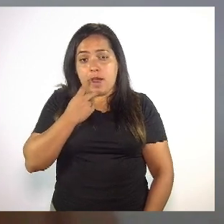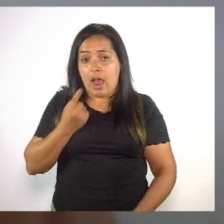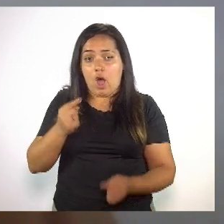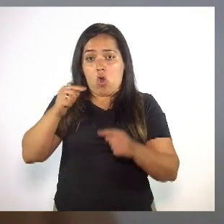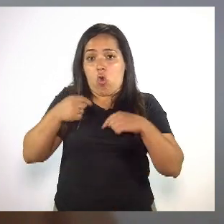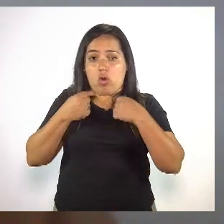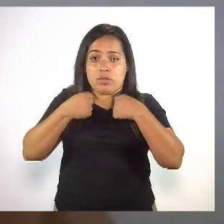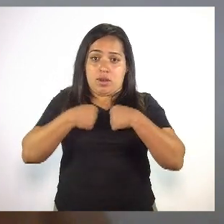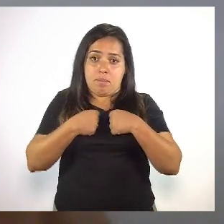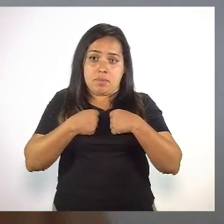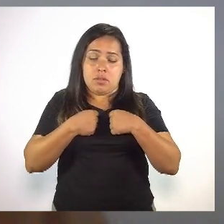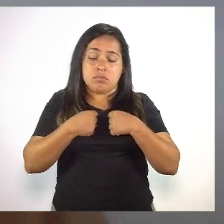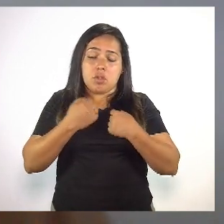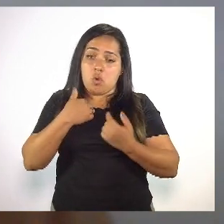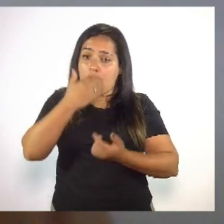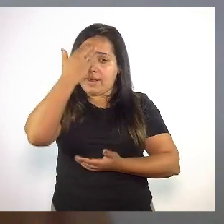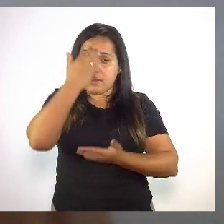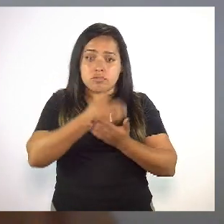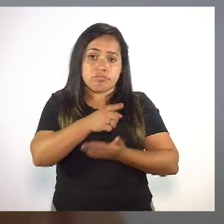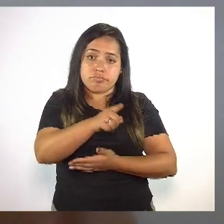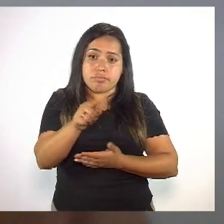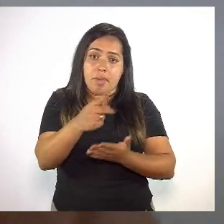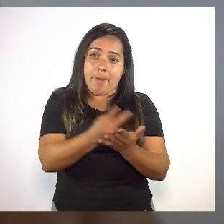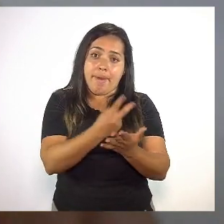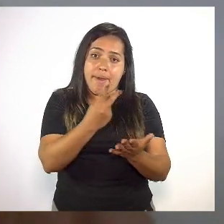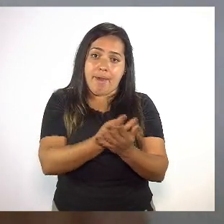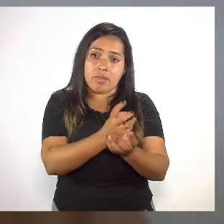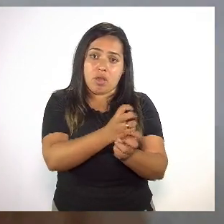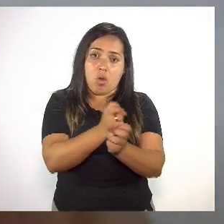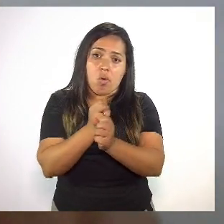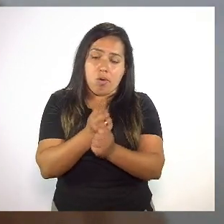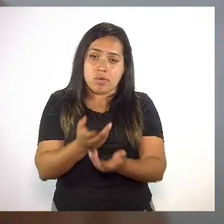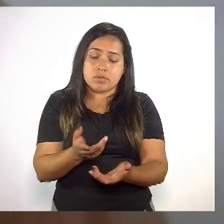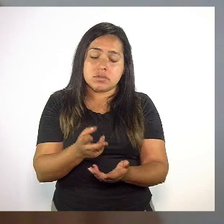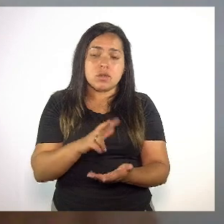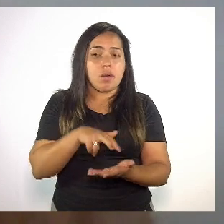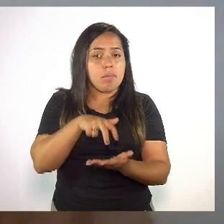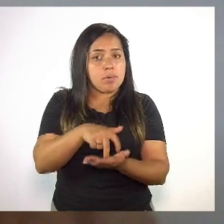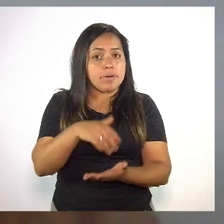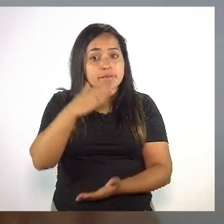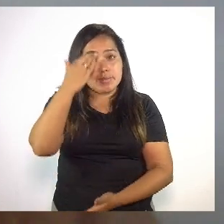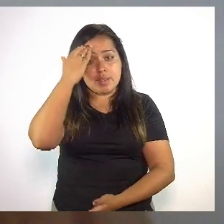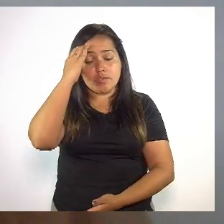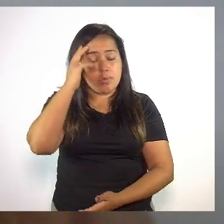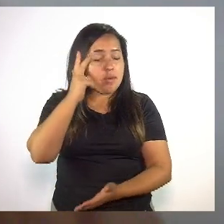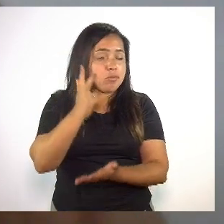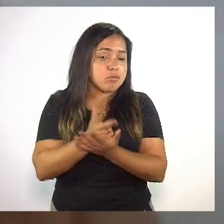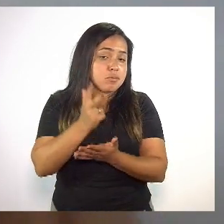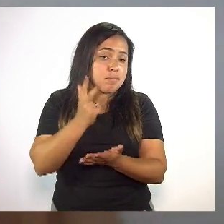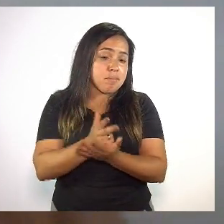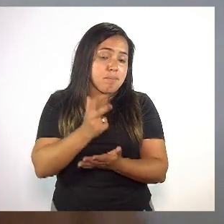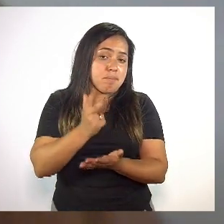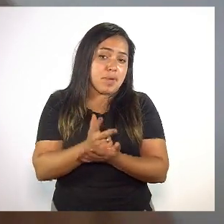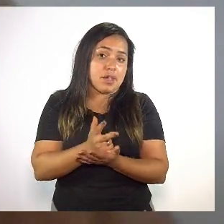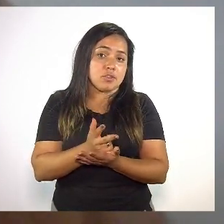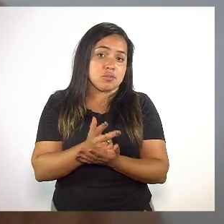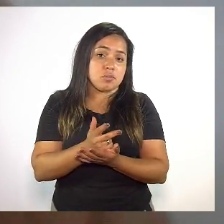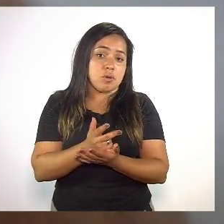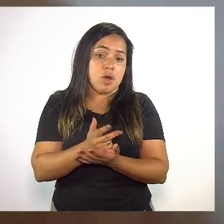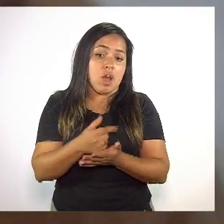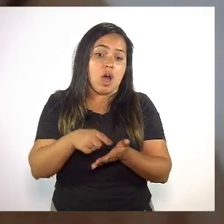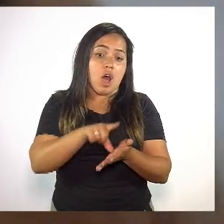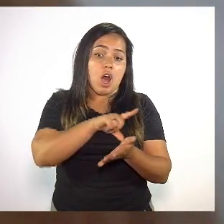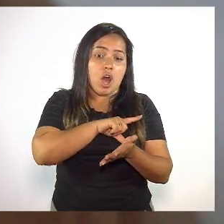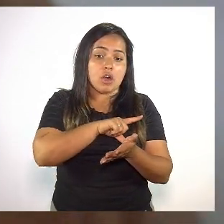Então, eu quero aqui declarar que continuo com o mesmo entendimento em relação à proposta apresentada